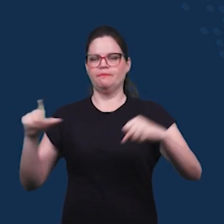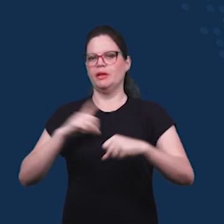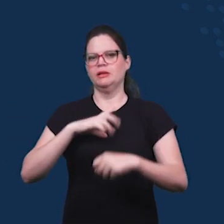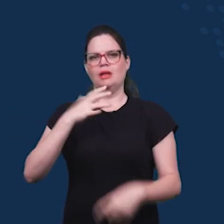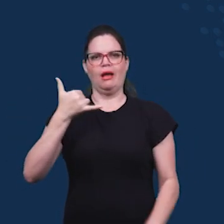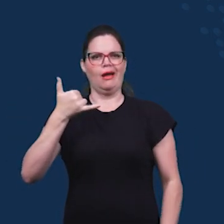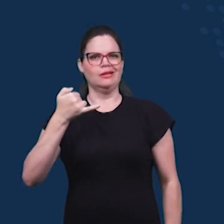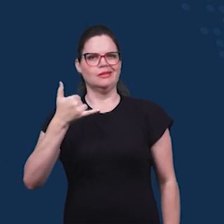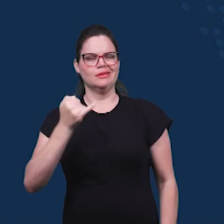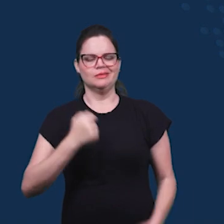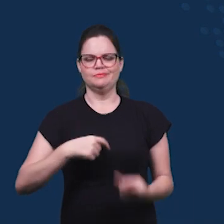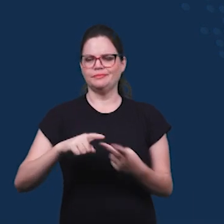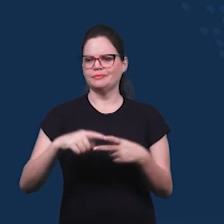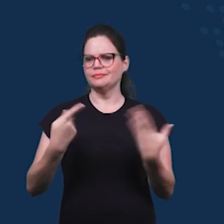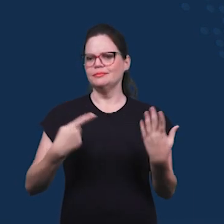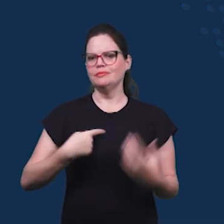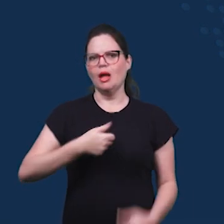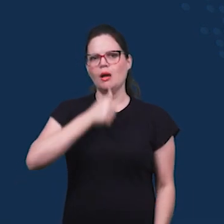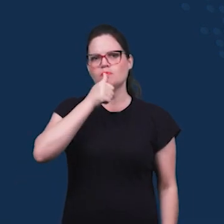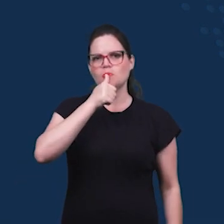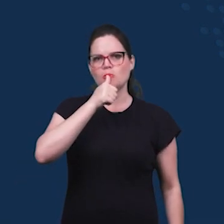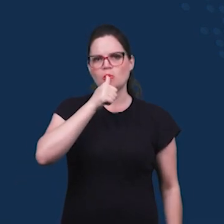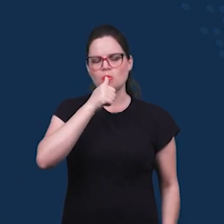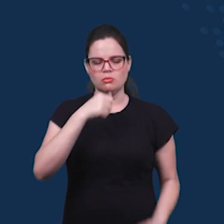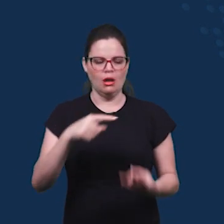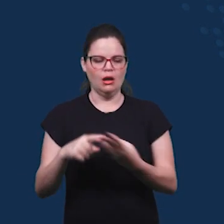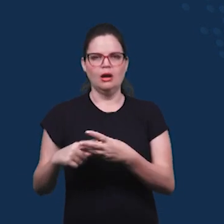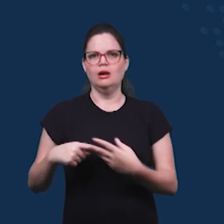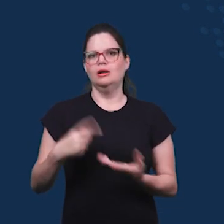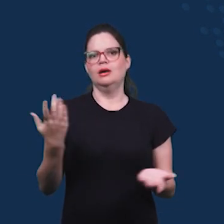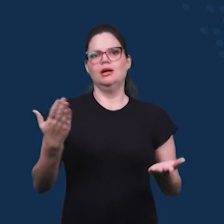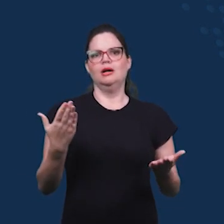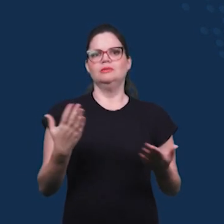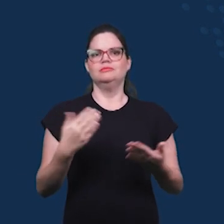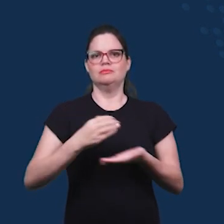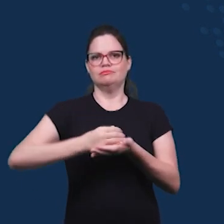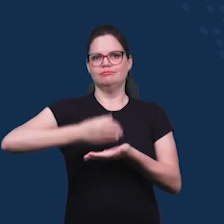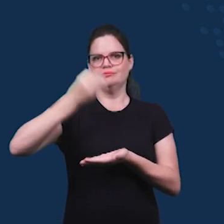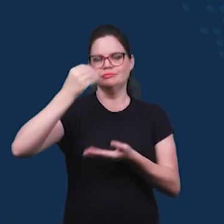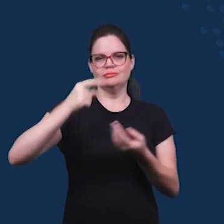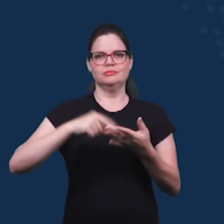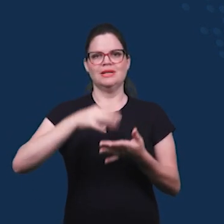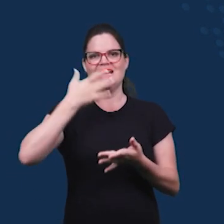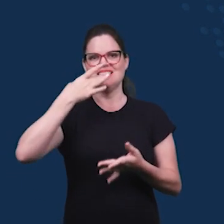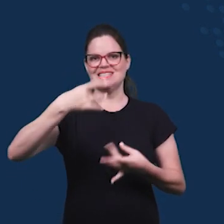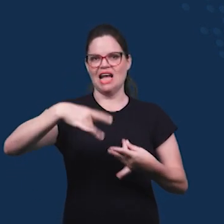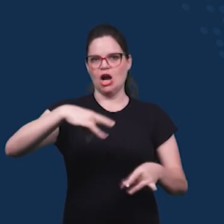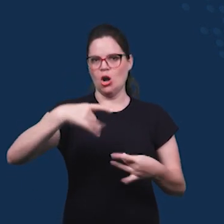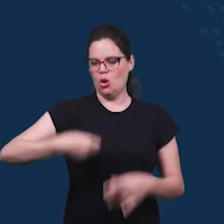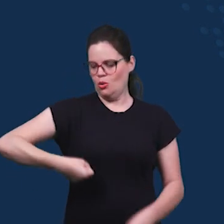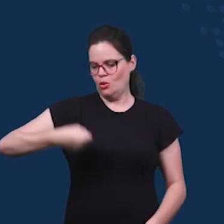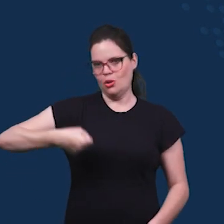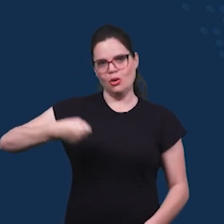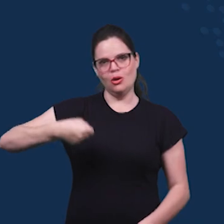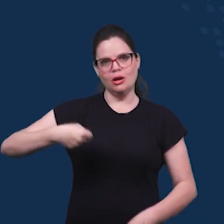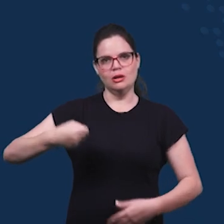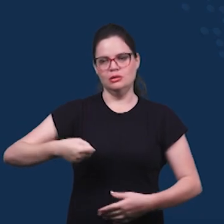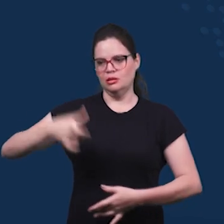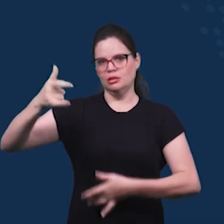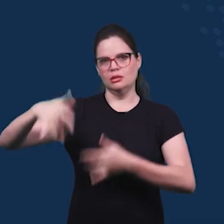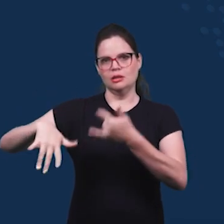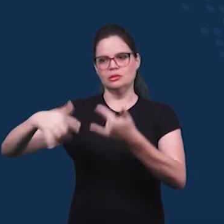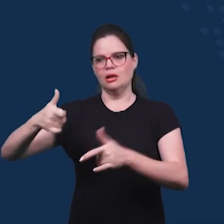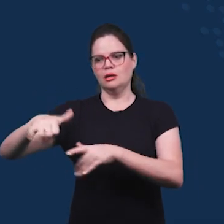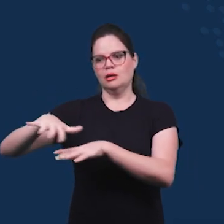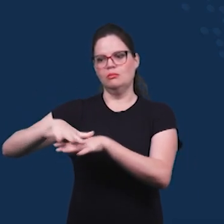canetas, mamadeiras, garrafas plásticas, sacolas plásticas, que ficam nos oceanos. E nos